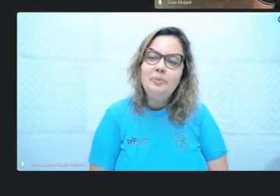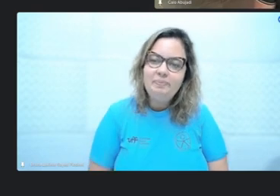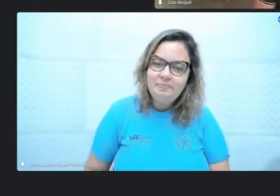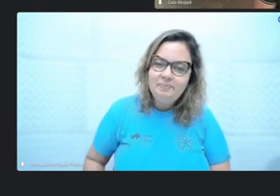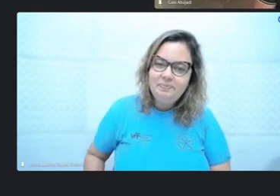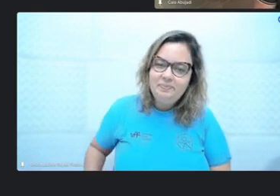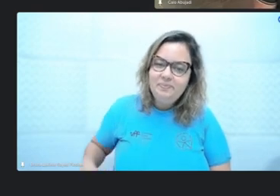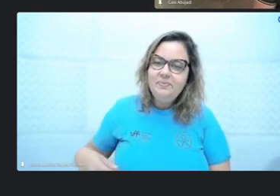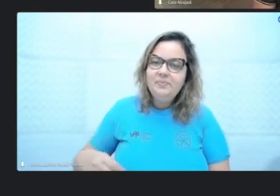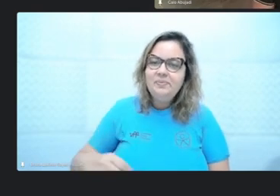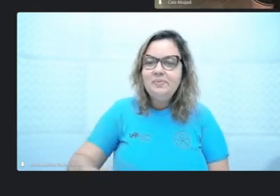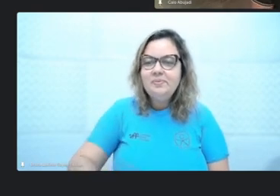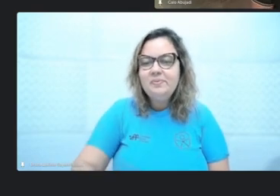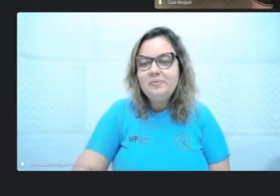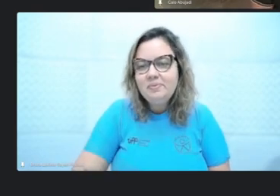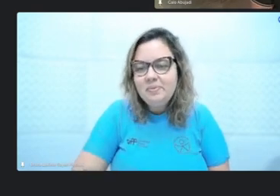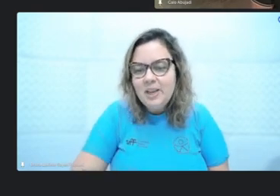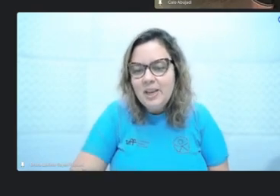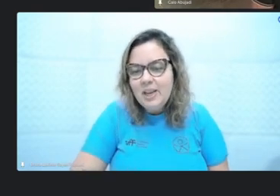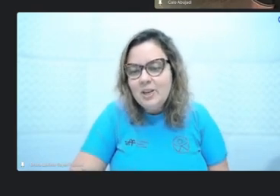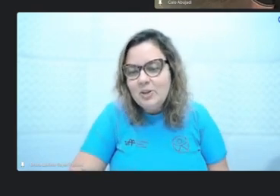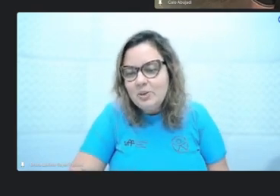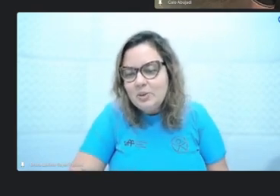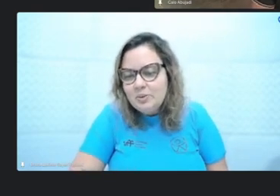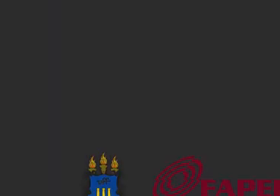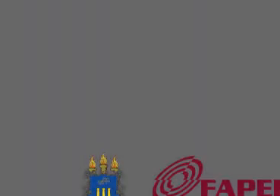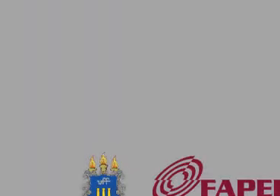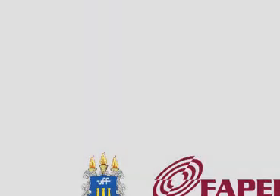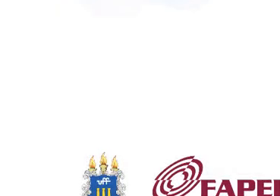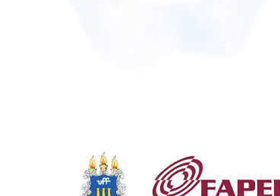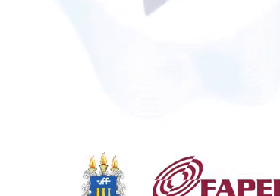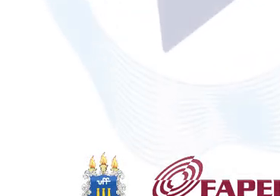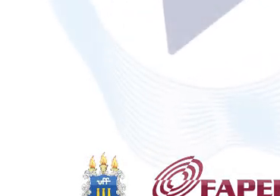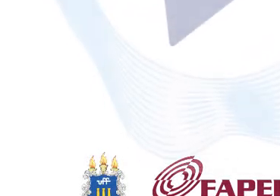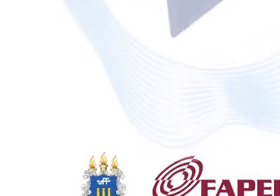tudo. Obrigado, Bruno. Um grande beijo, viu? Beijo.